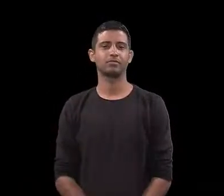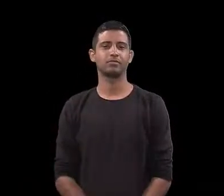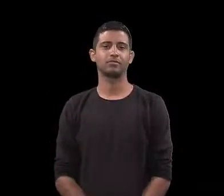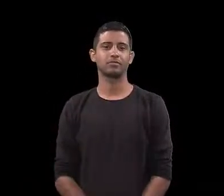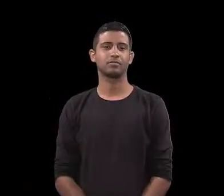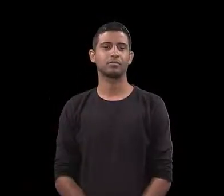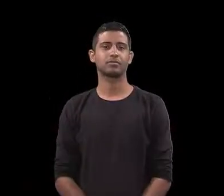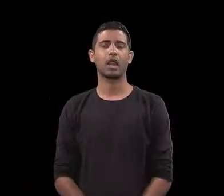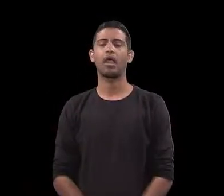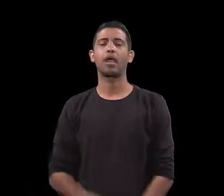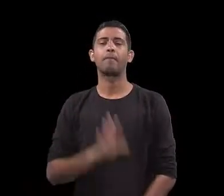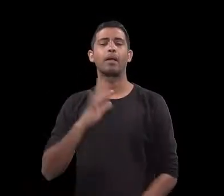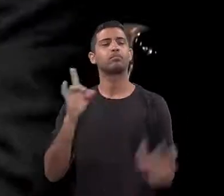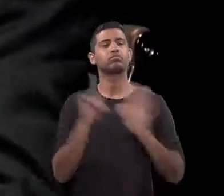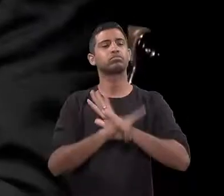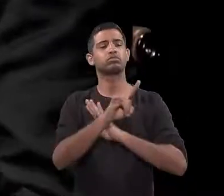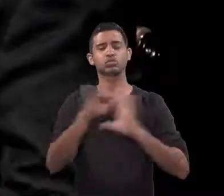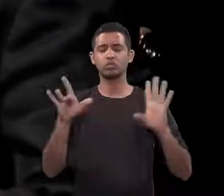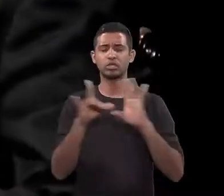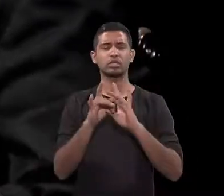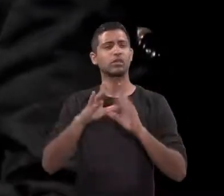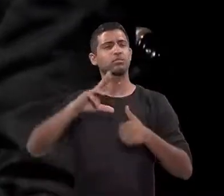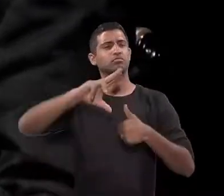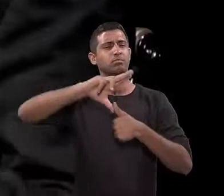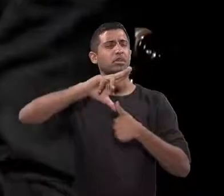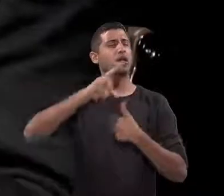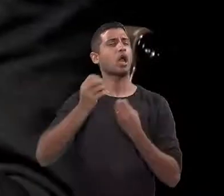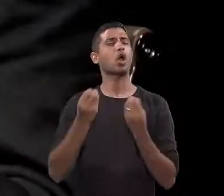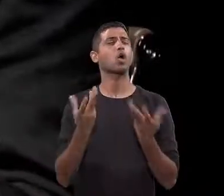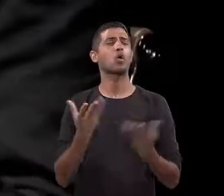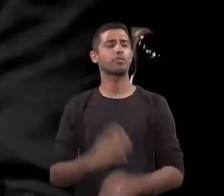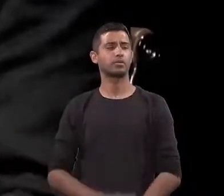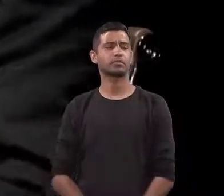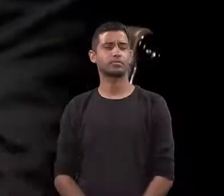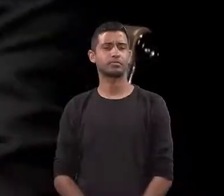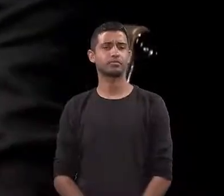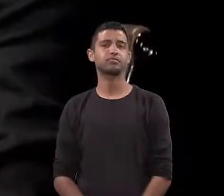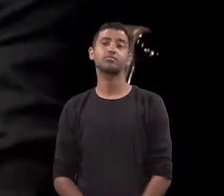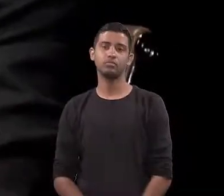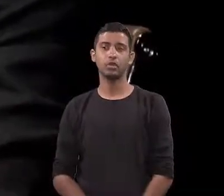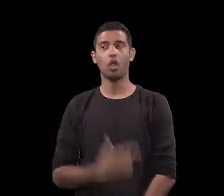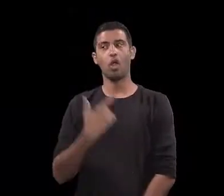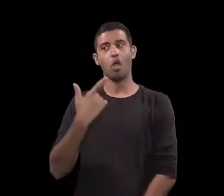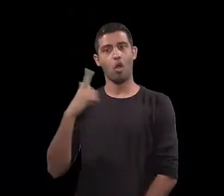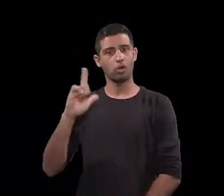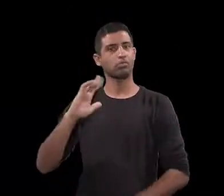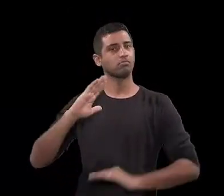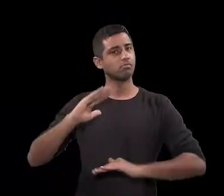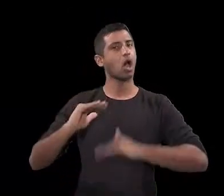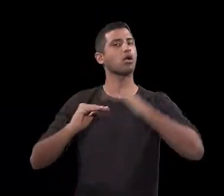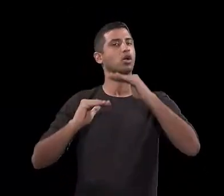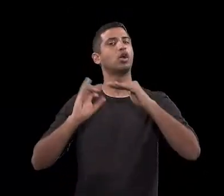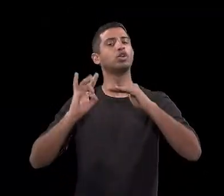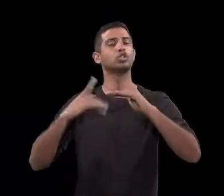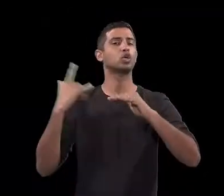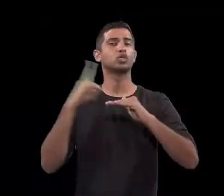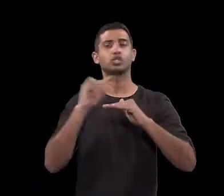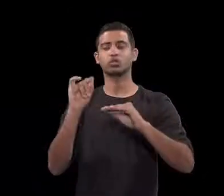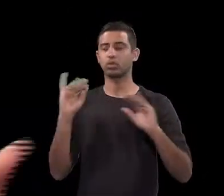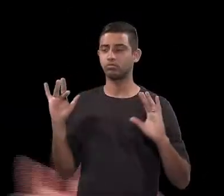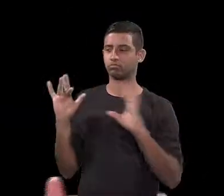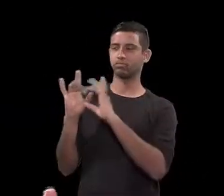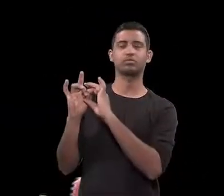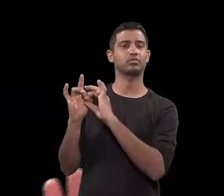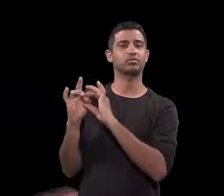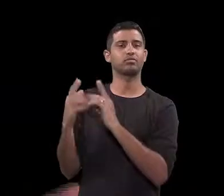não só a música. E a conexão com a América Latina, como é que se deu isso? Esse foi outro passo que só foi